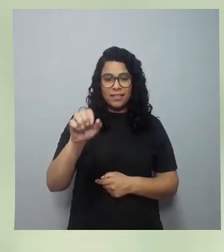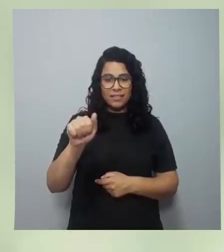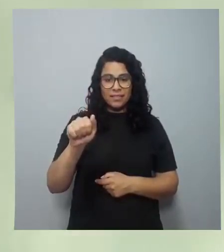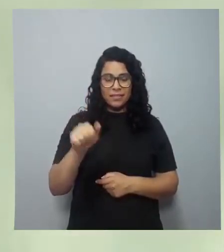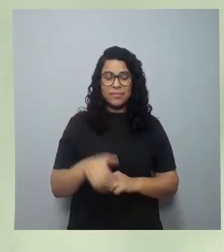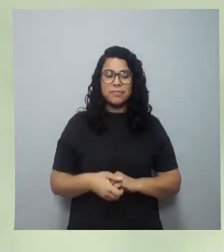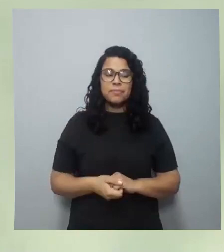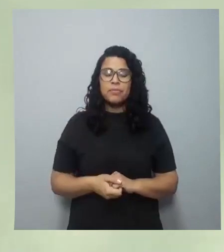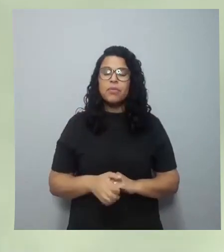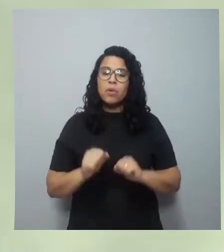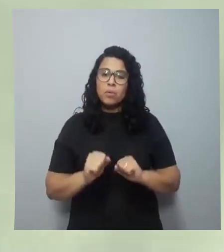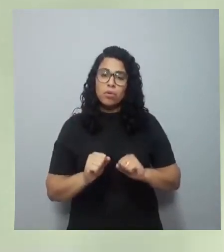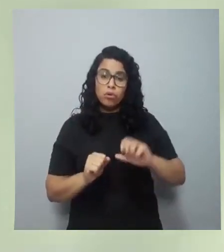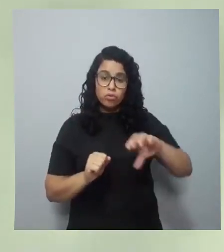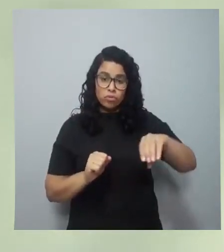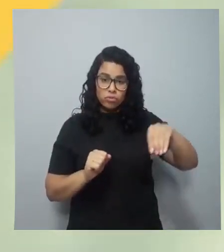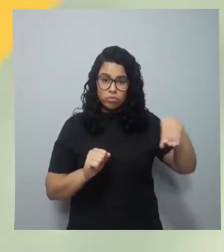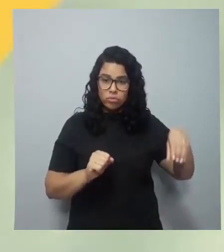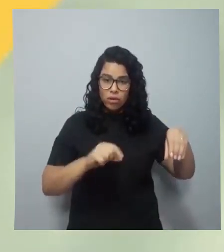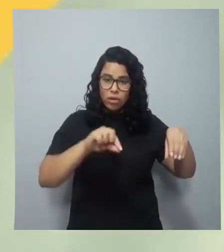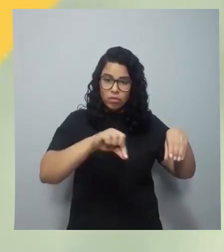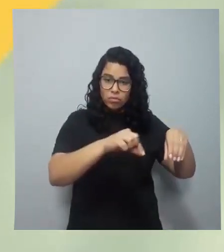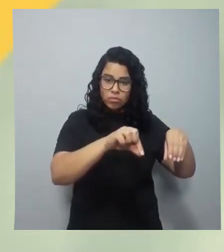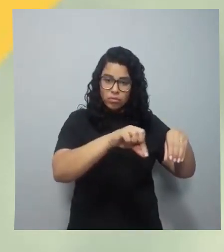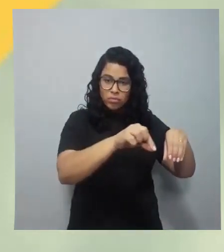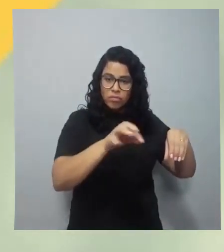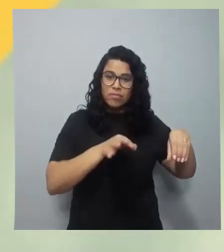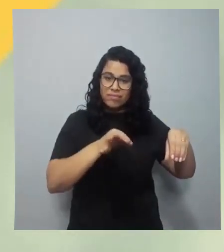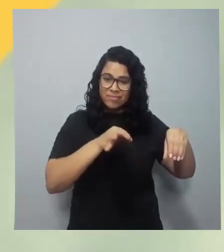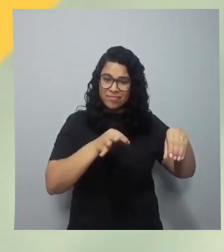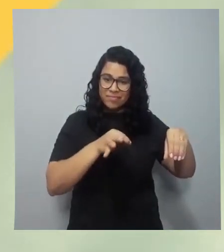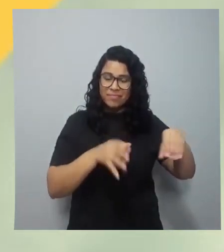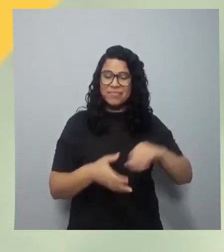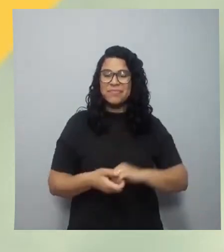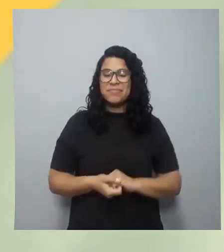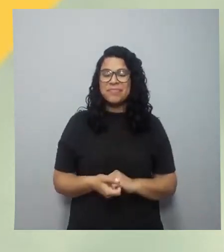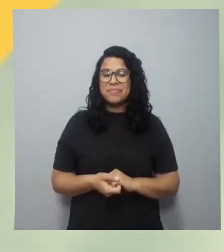Depois a gente pode tirar o animalzinho e fechar os pés.